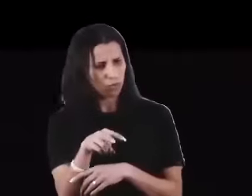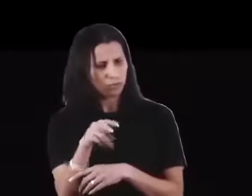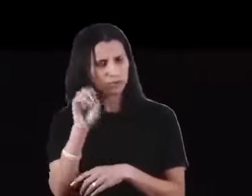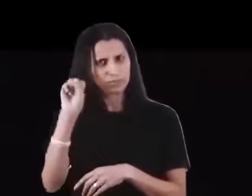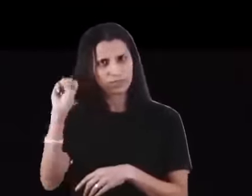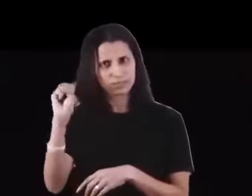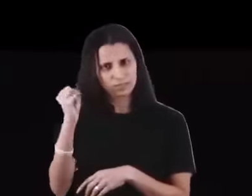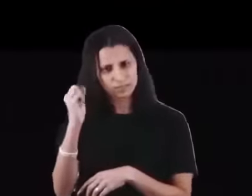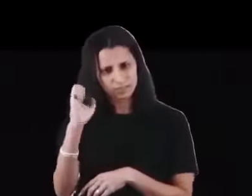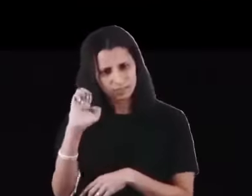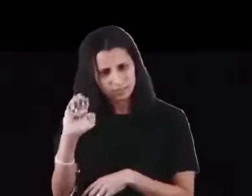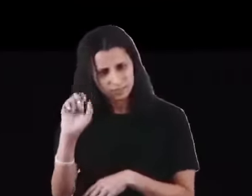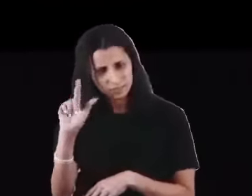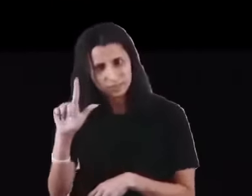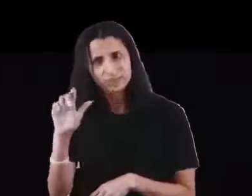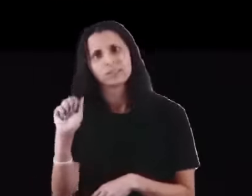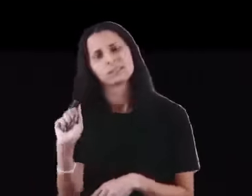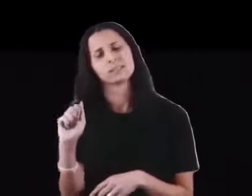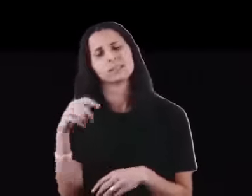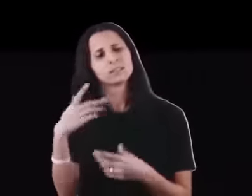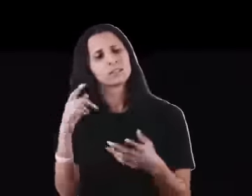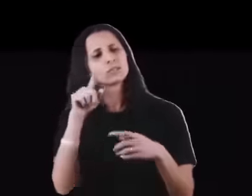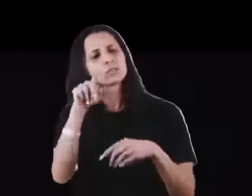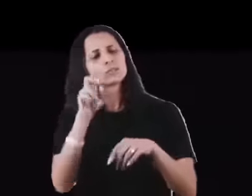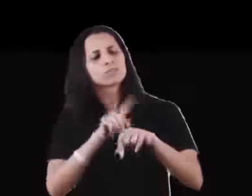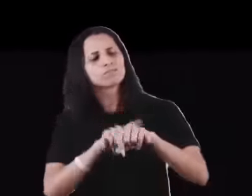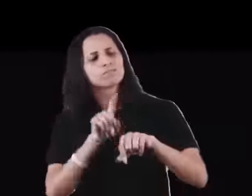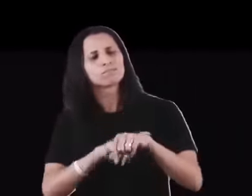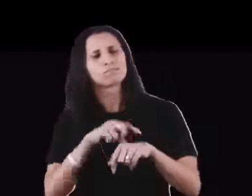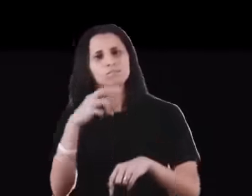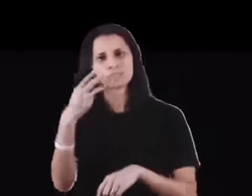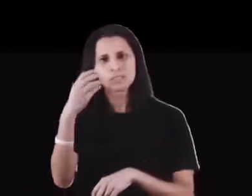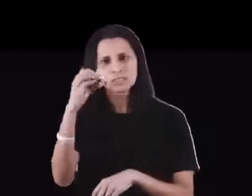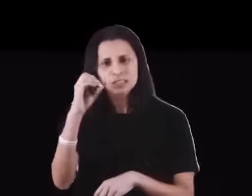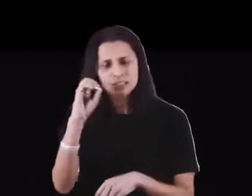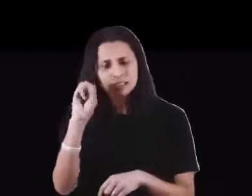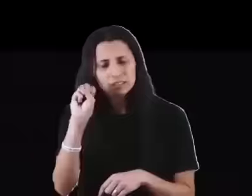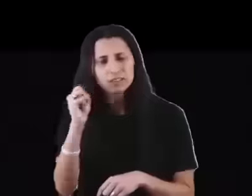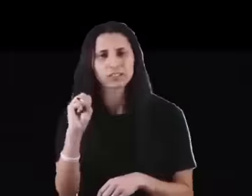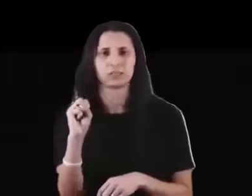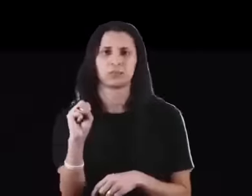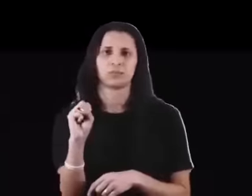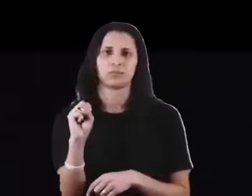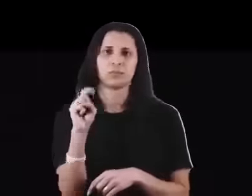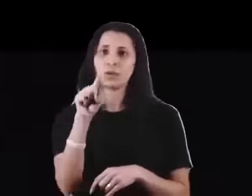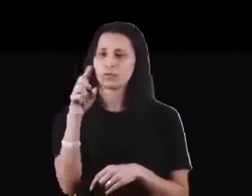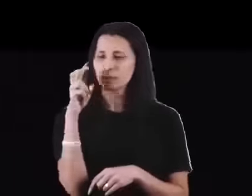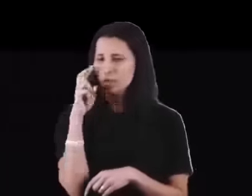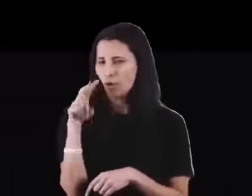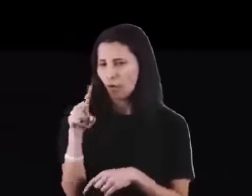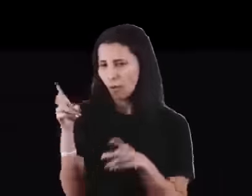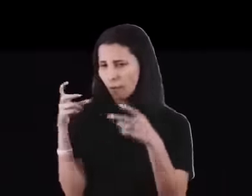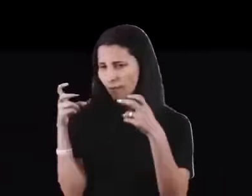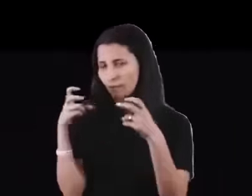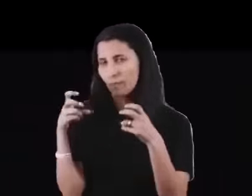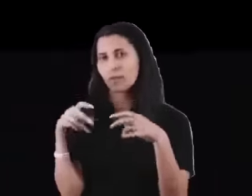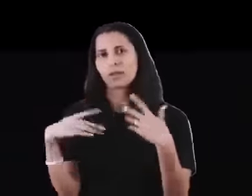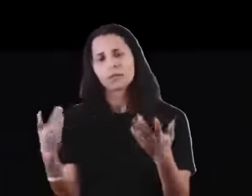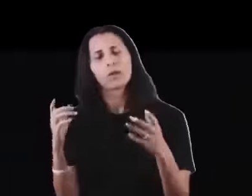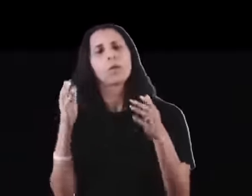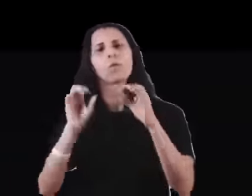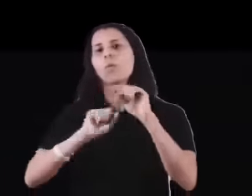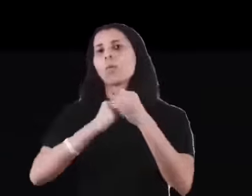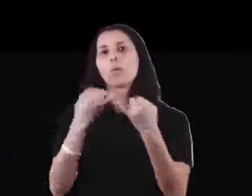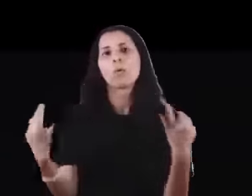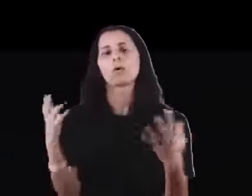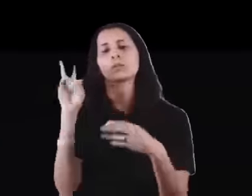segundos para tu refletir sobre isso porque é forte Brasil ela não é quantas vezes Alguém já fingiu que você não era uma pessoa